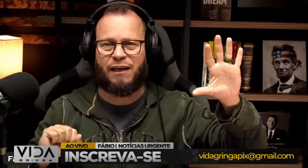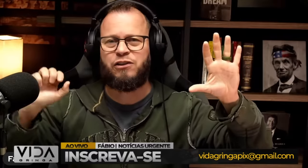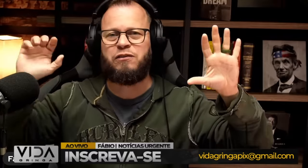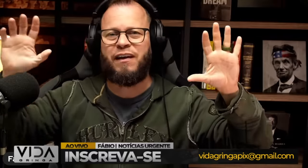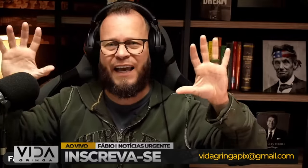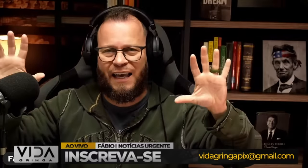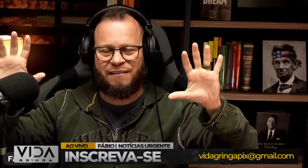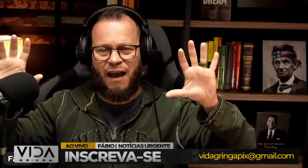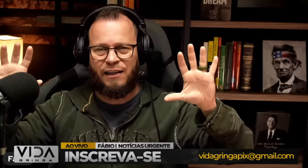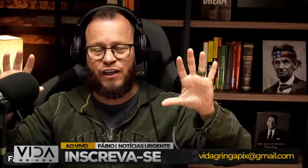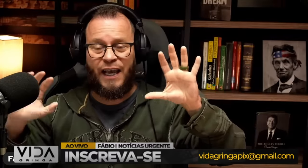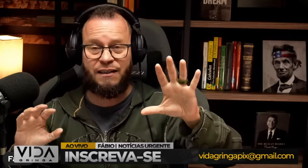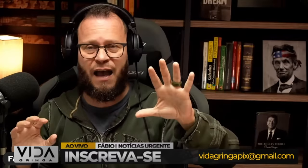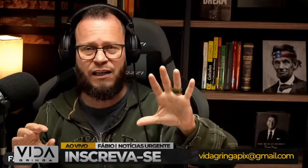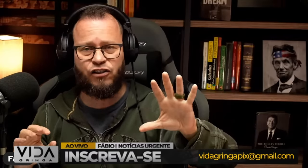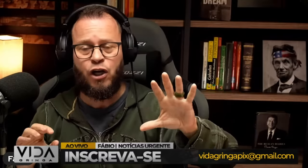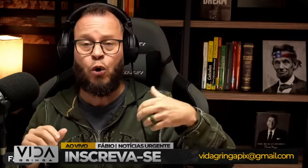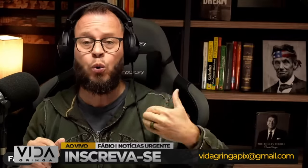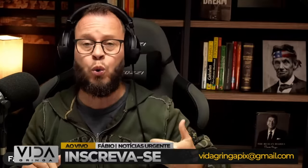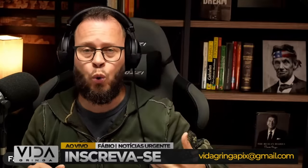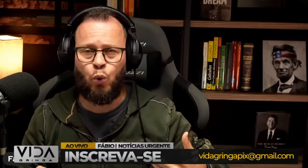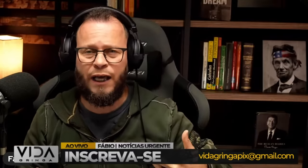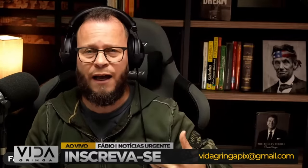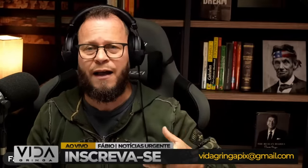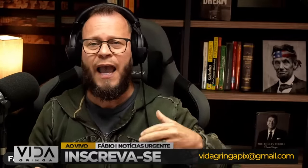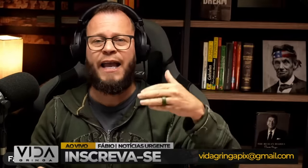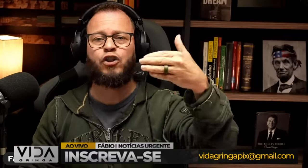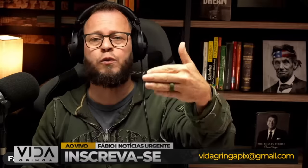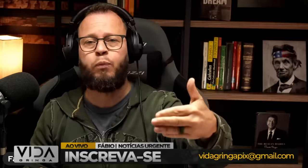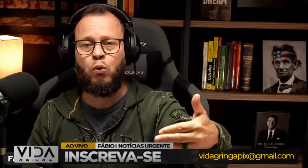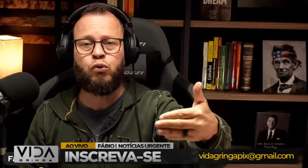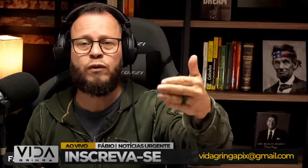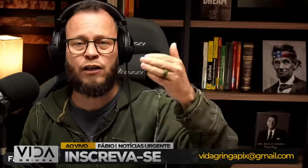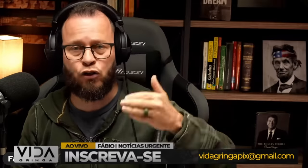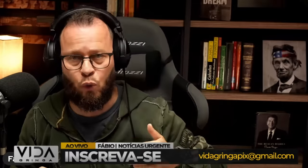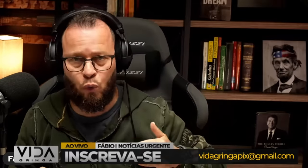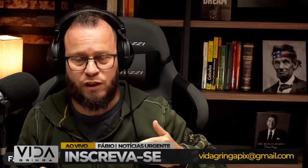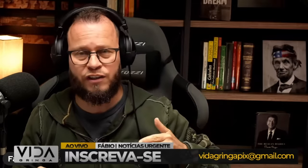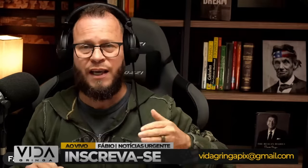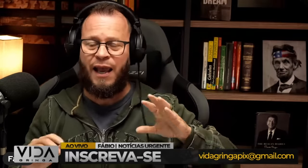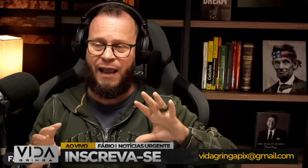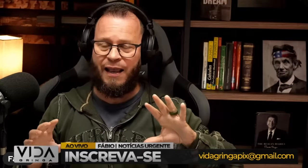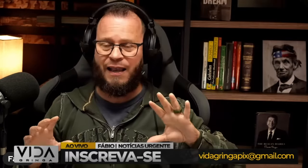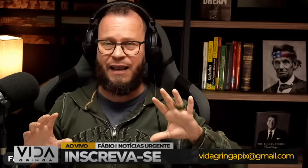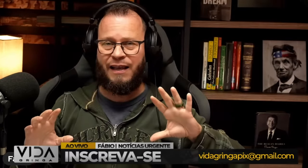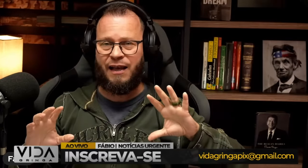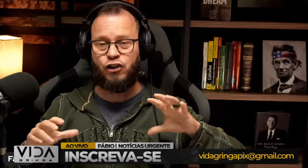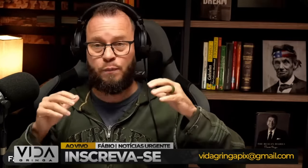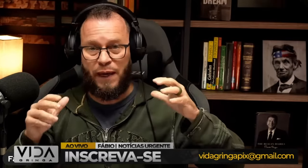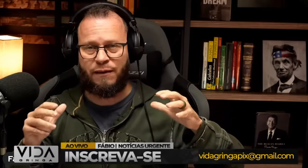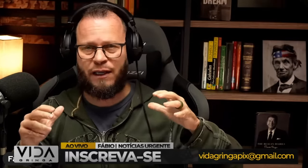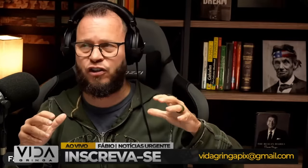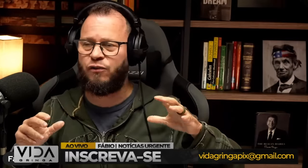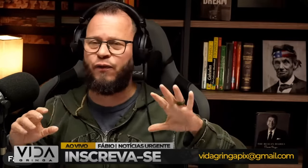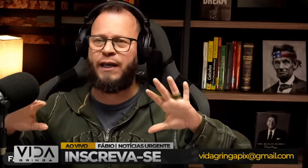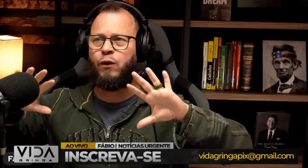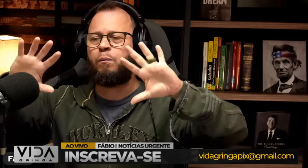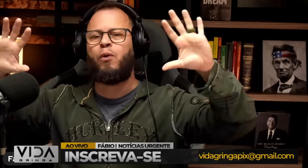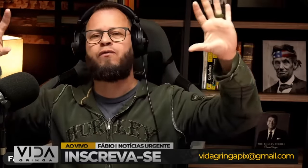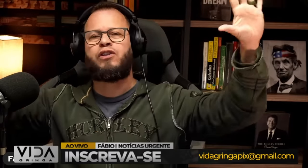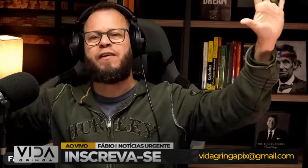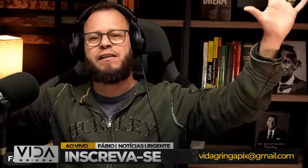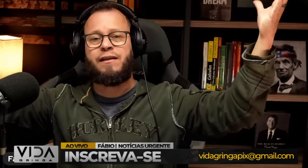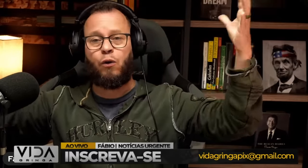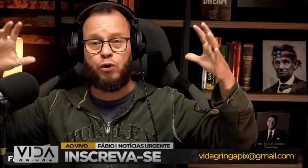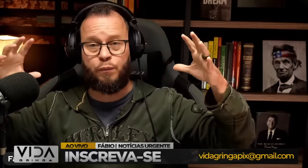expectativa realidade realidade Lula é expulso das ruas e e e a expectativa é que o